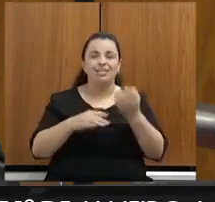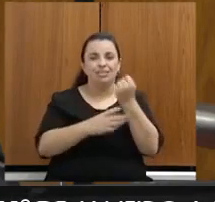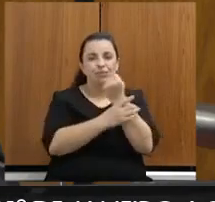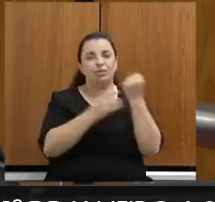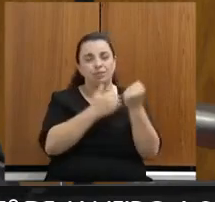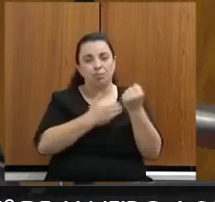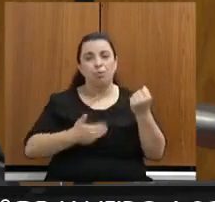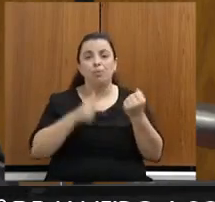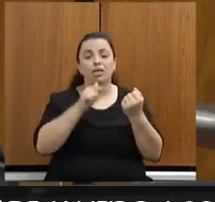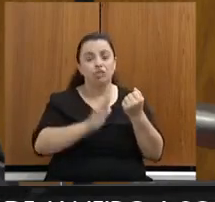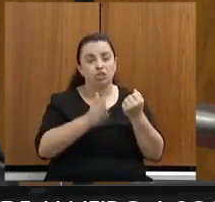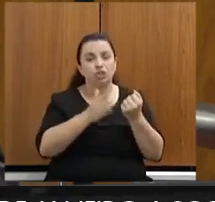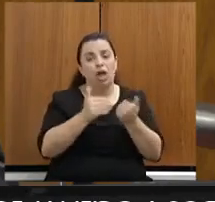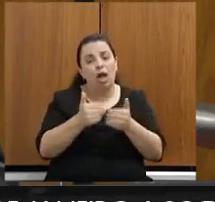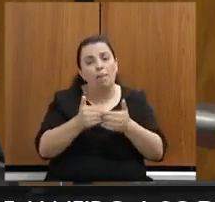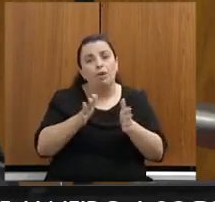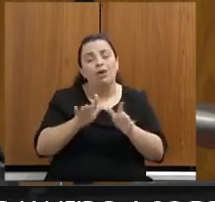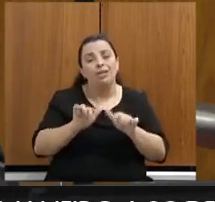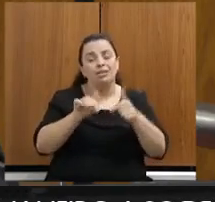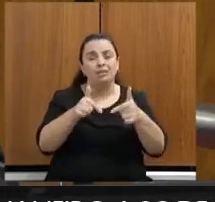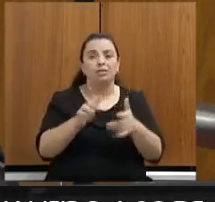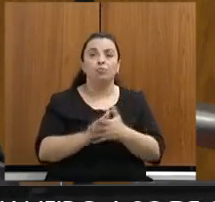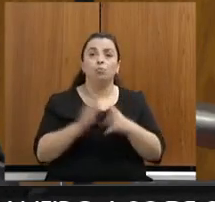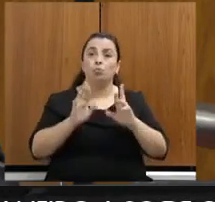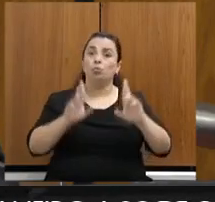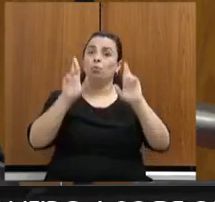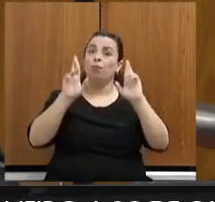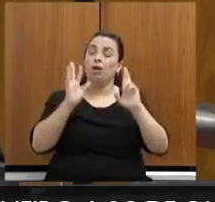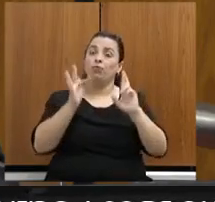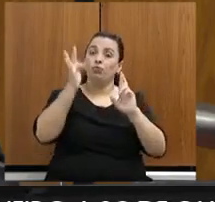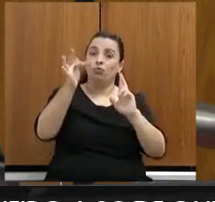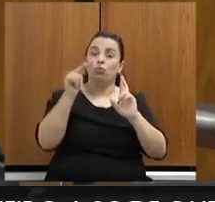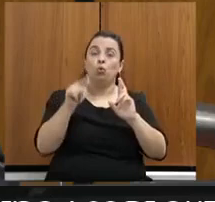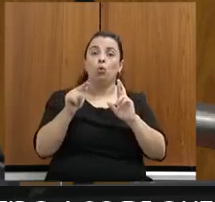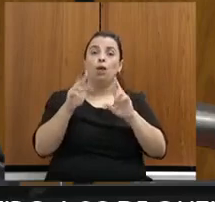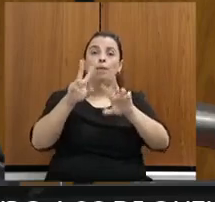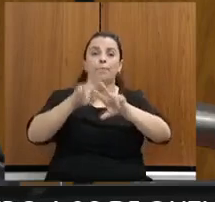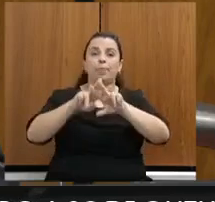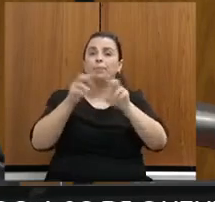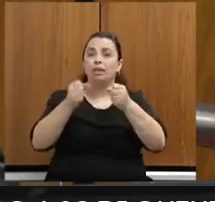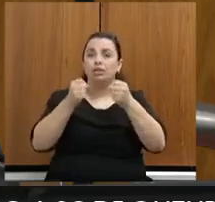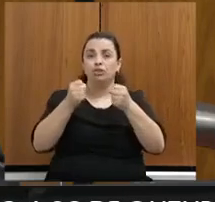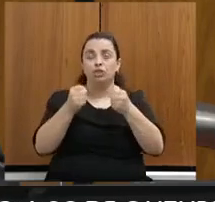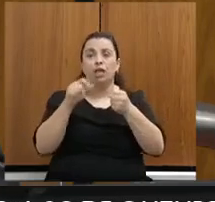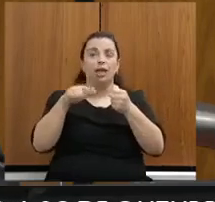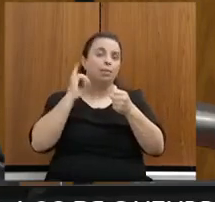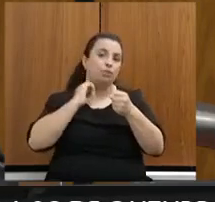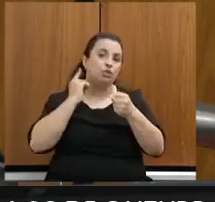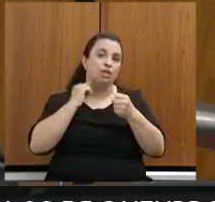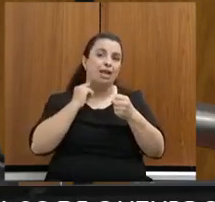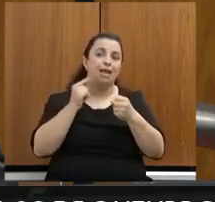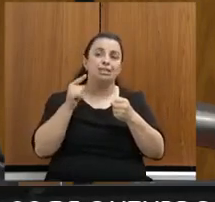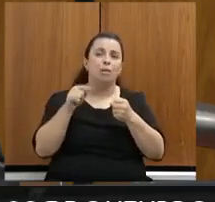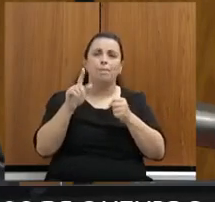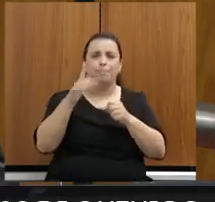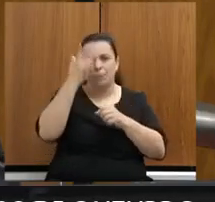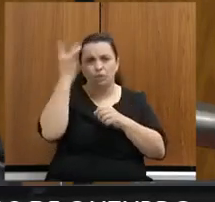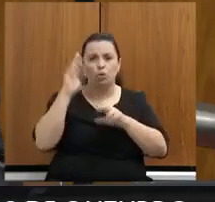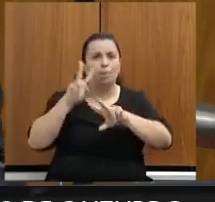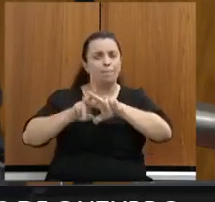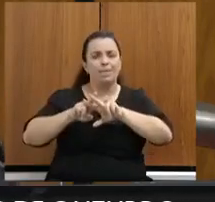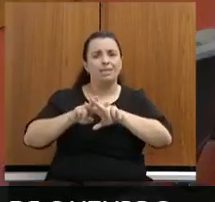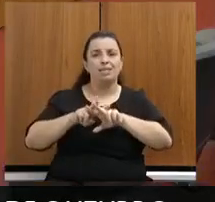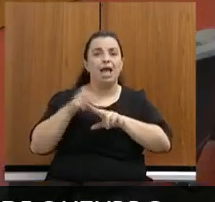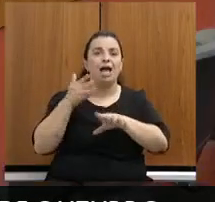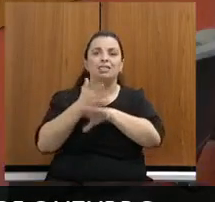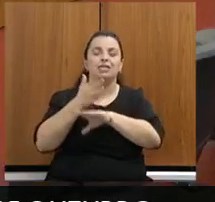estado espero que em breve nenhum presídio mais de Minas Gerais tenha acesso à energia elétrica para os presos Parabéns aí pelo